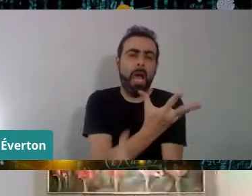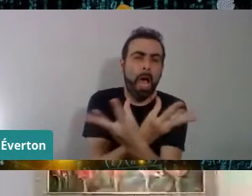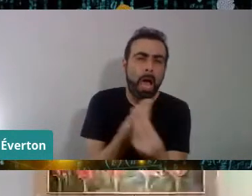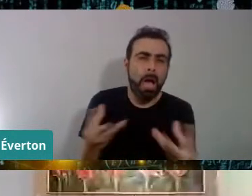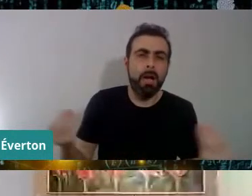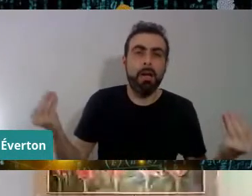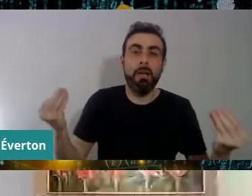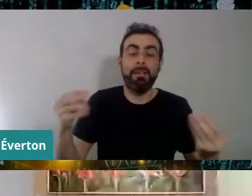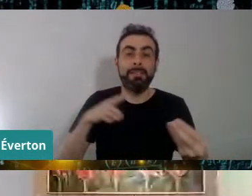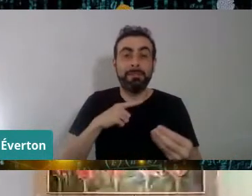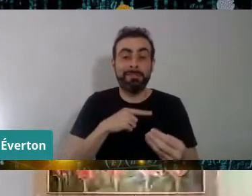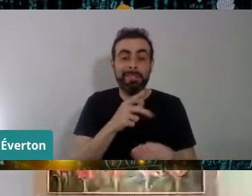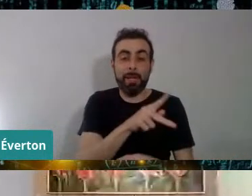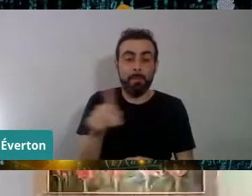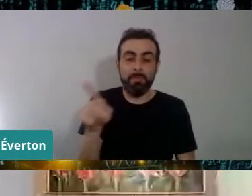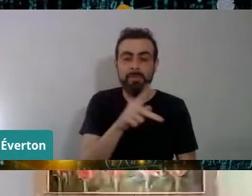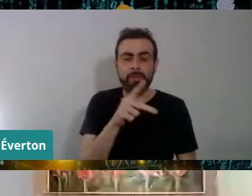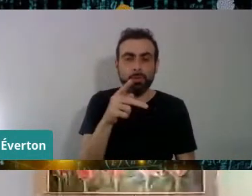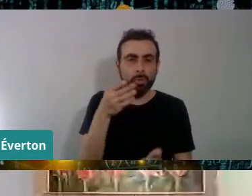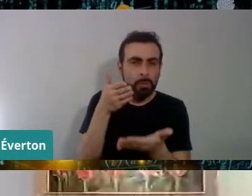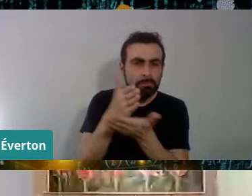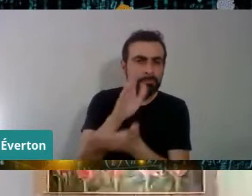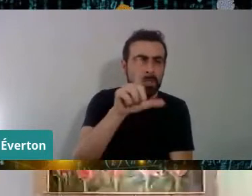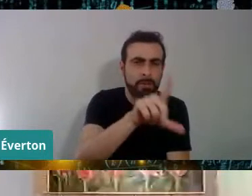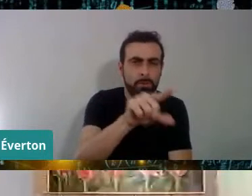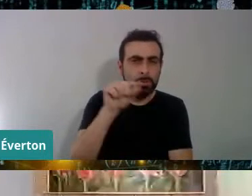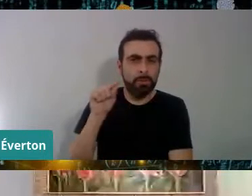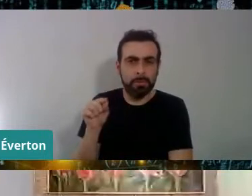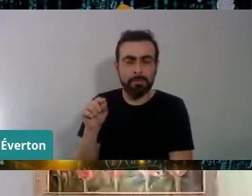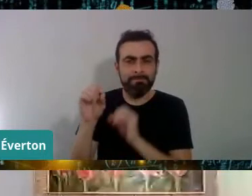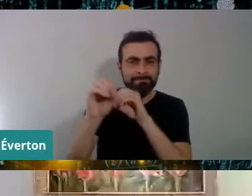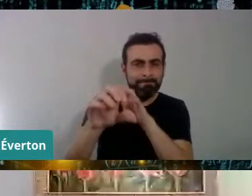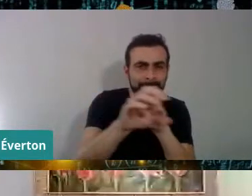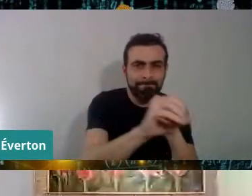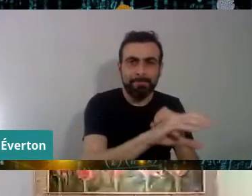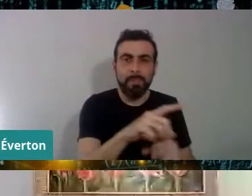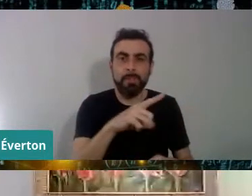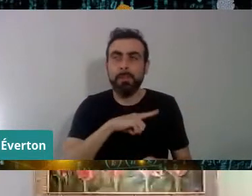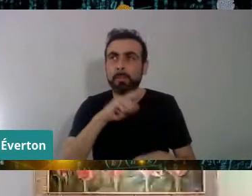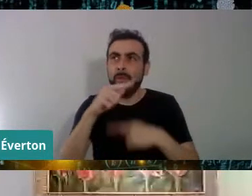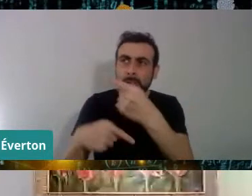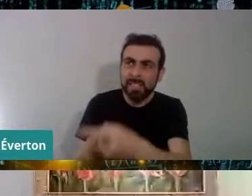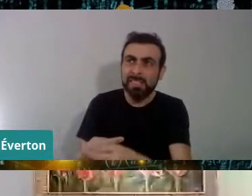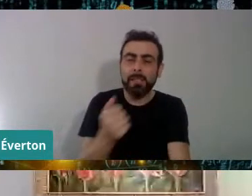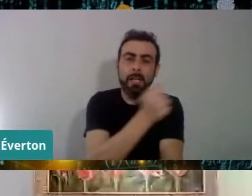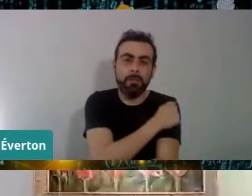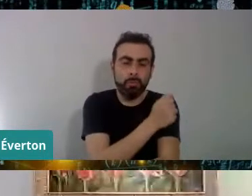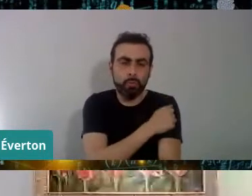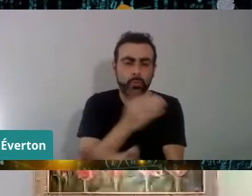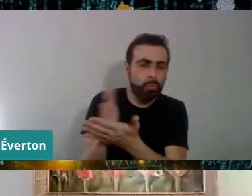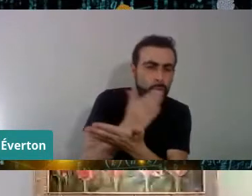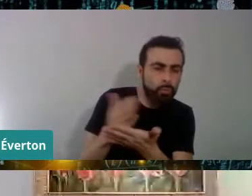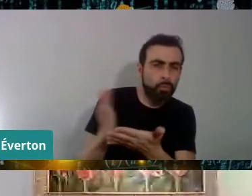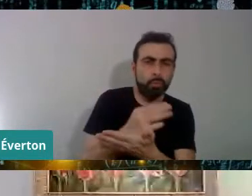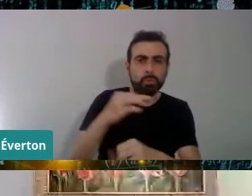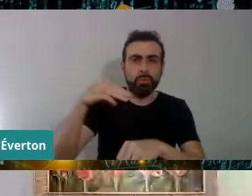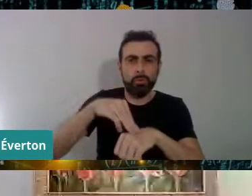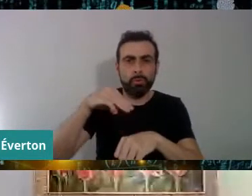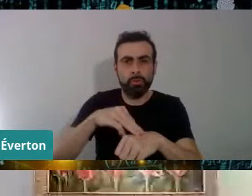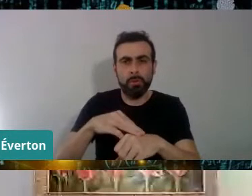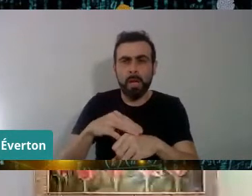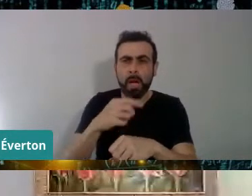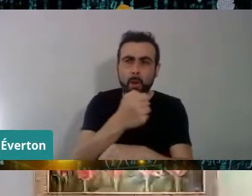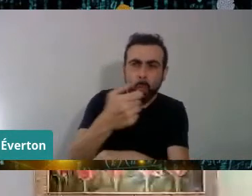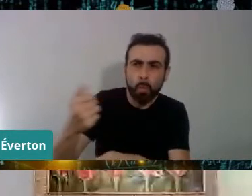carreira docente. Tem alunos nossos que fizeram mestrado, tem um outro que fez doutorado,